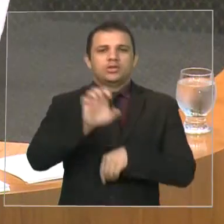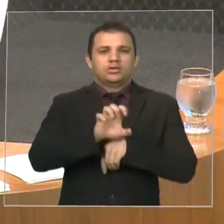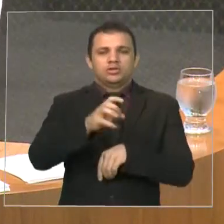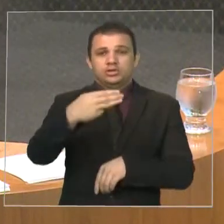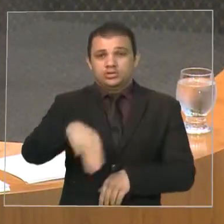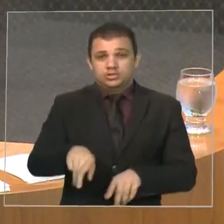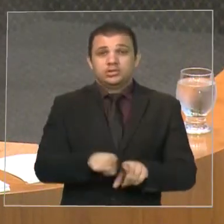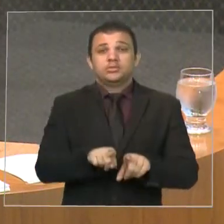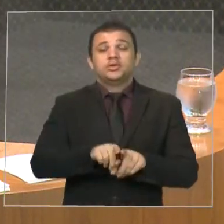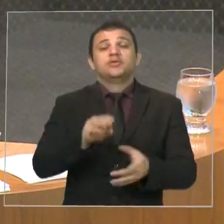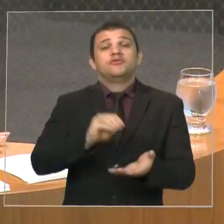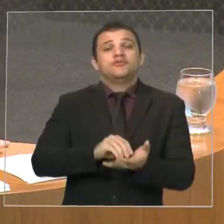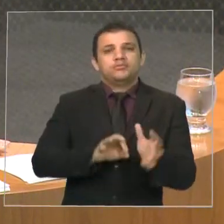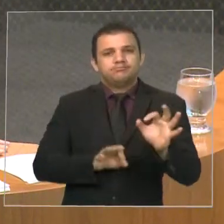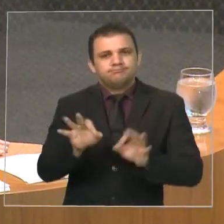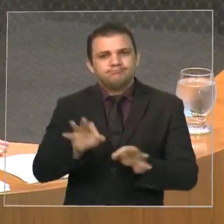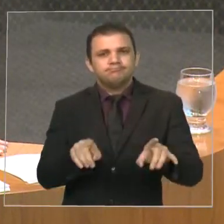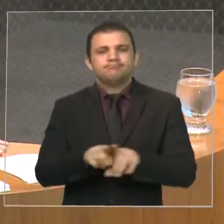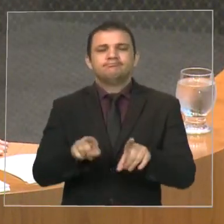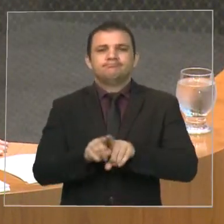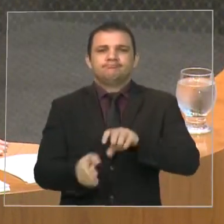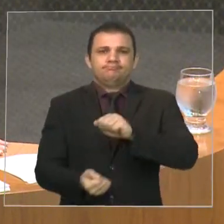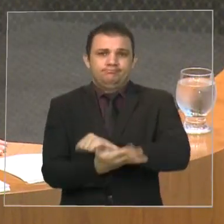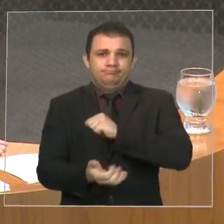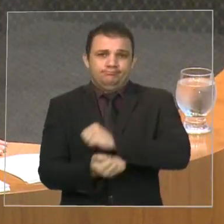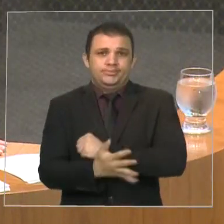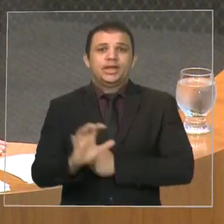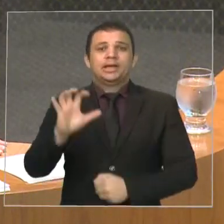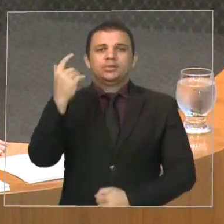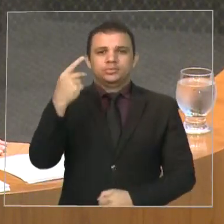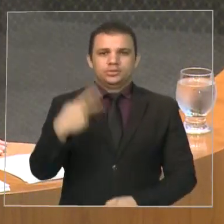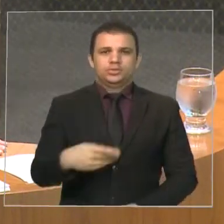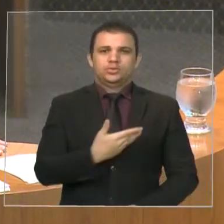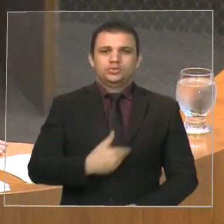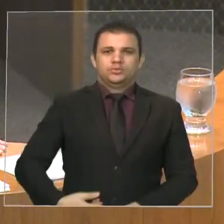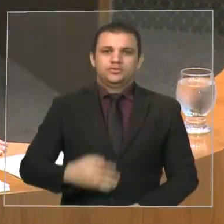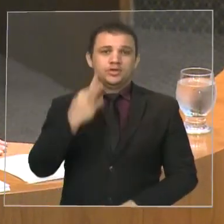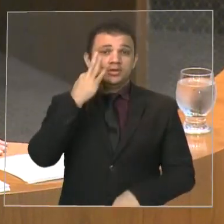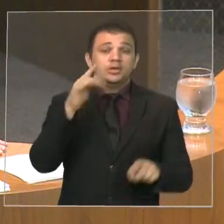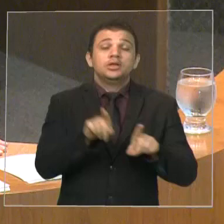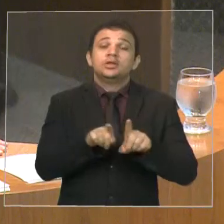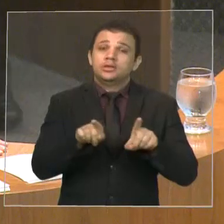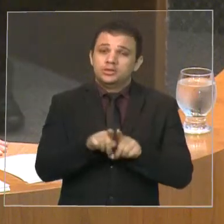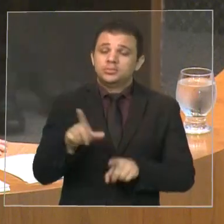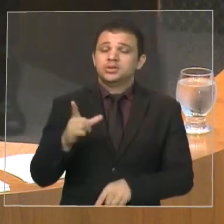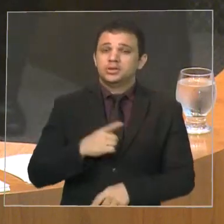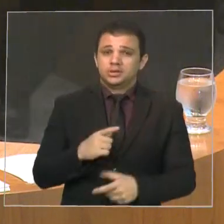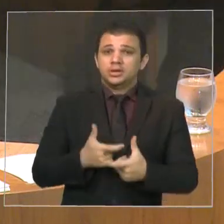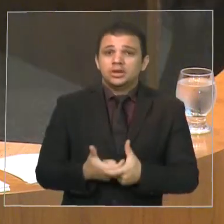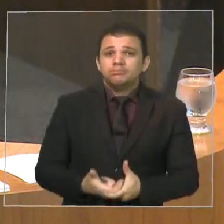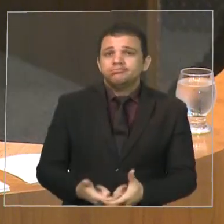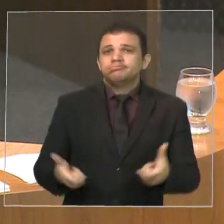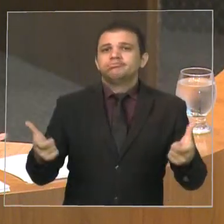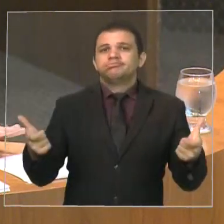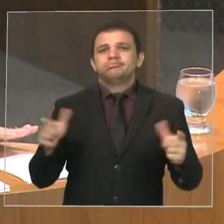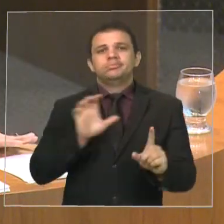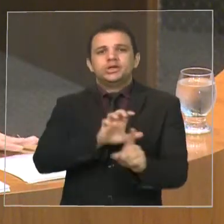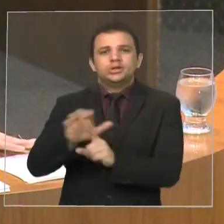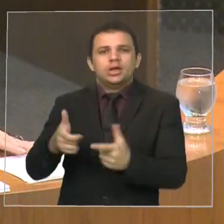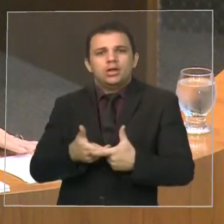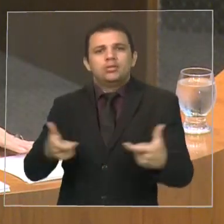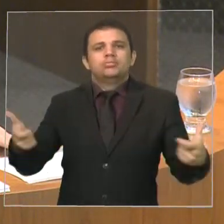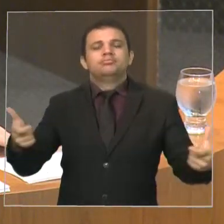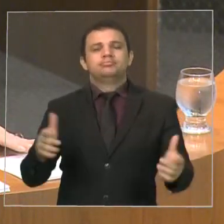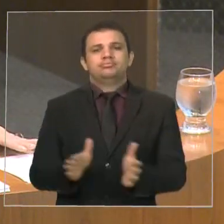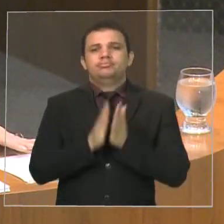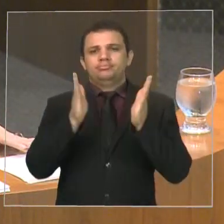planejamento, corrupção, que é evidente no governo Flávio Dino, e vem propiciando o aumento da